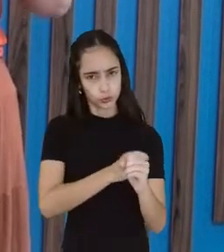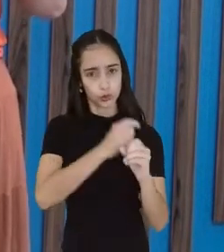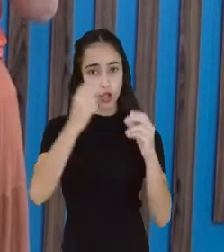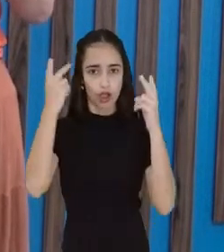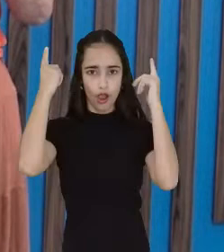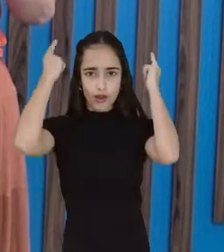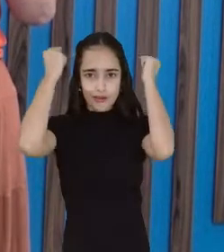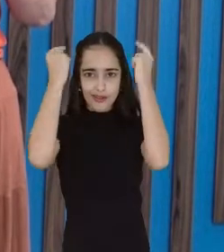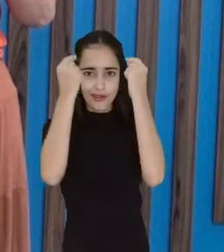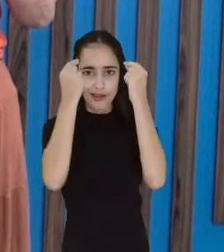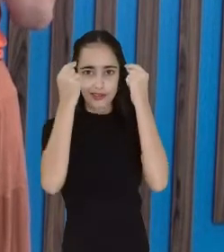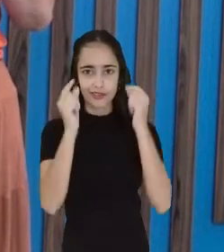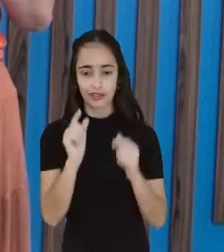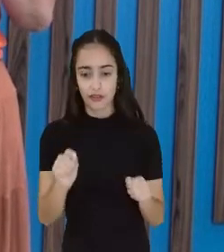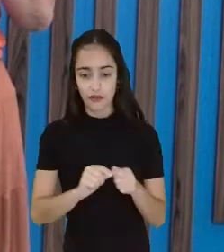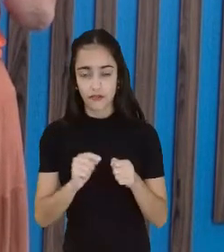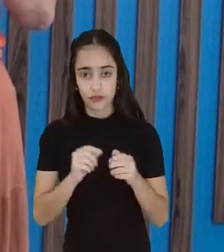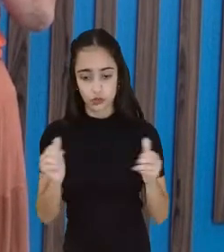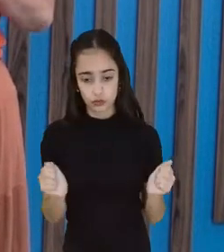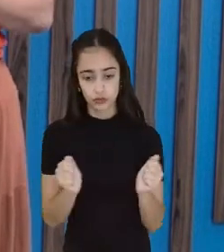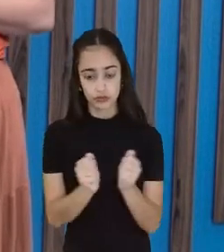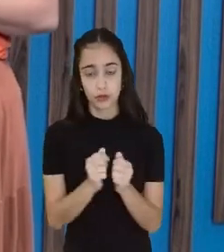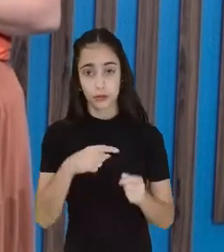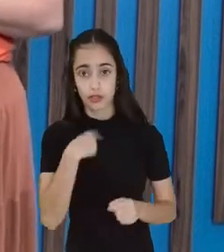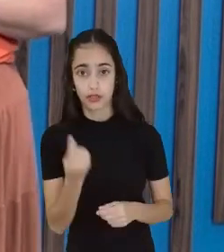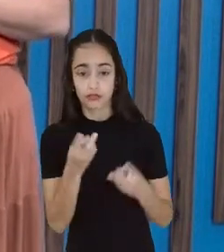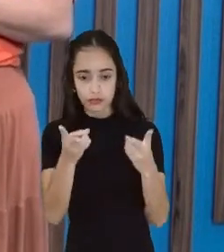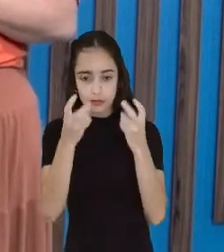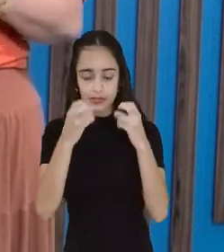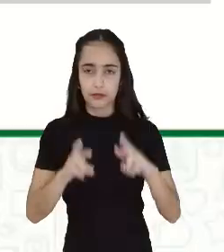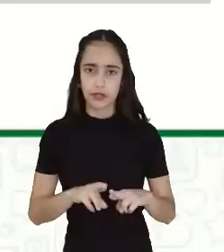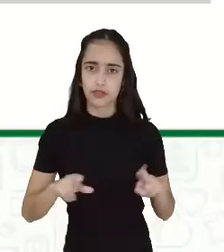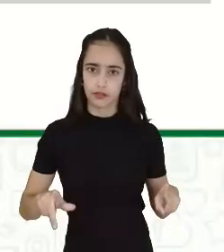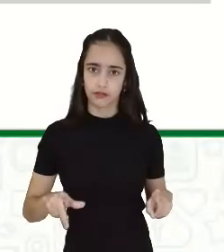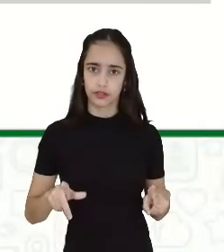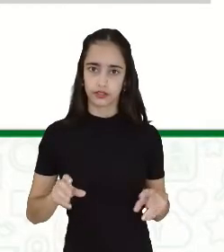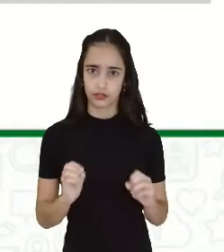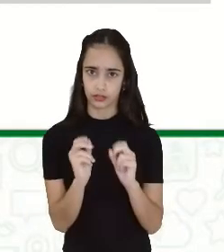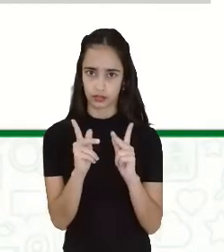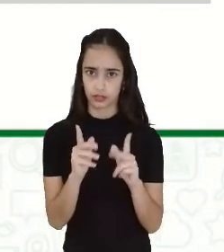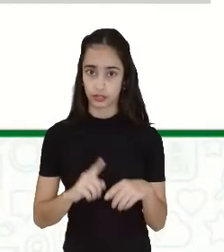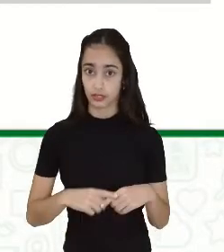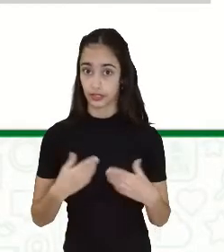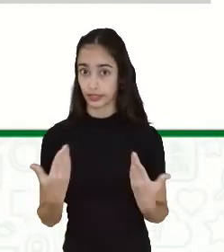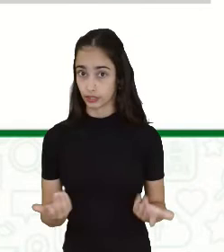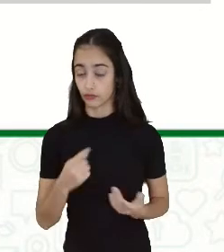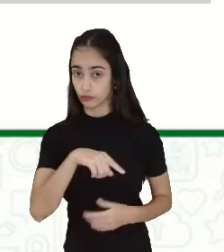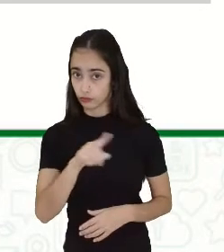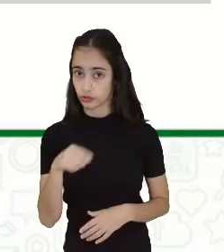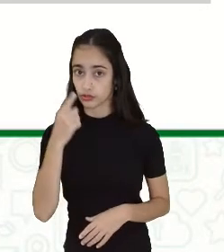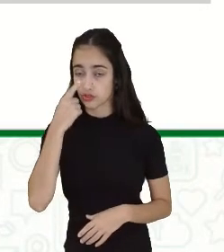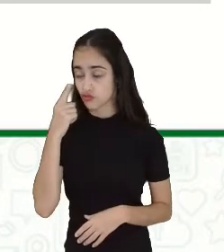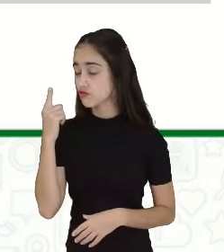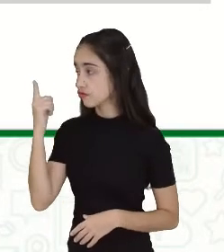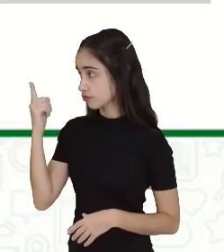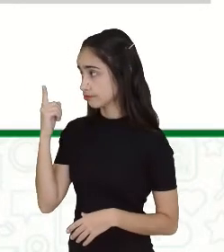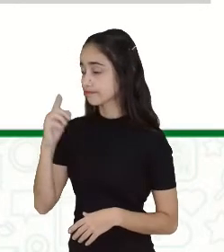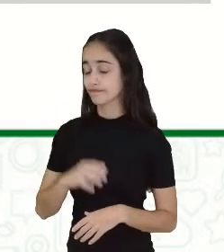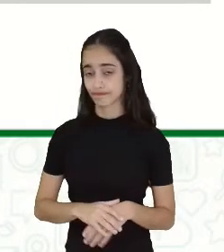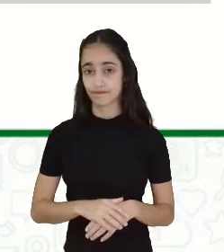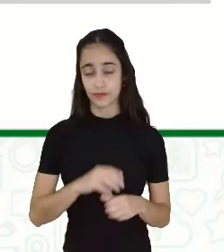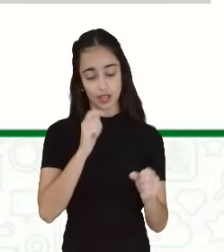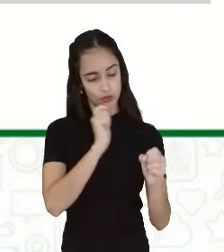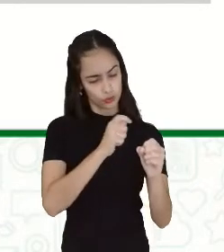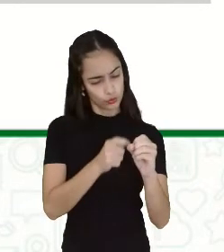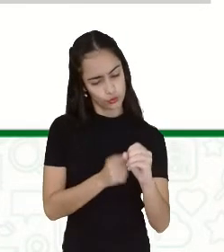para a gente poder perceber a diferença tá então vocês estão vendo aí na imagem A escultura grega que é uma